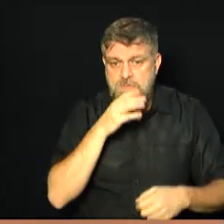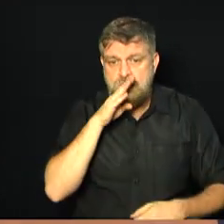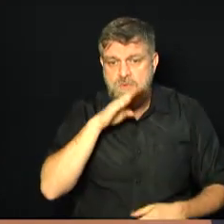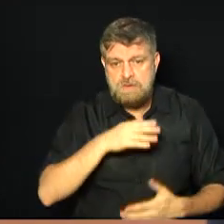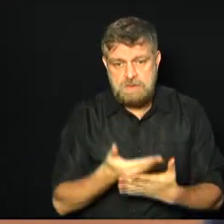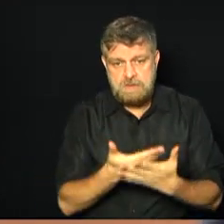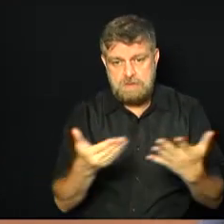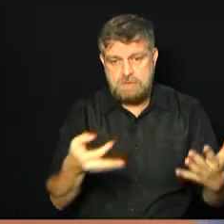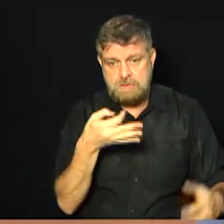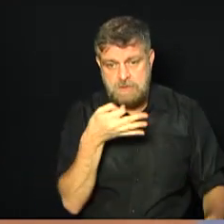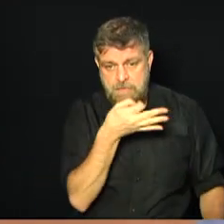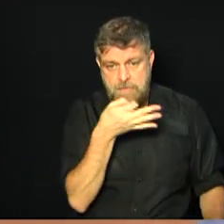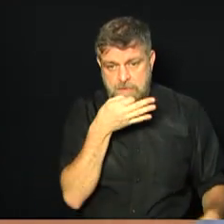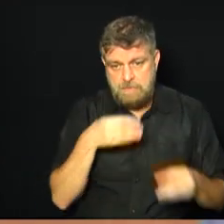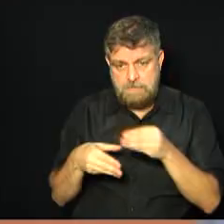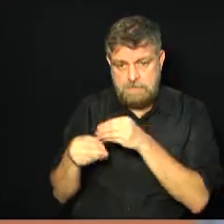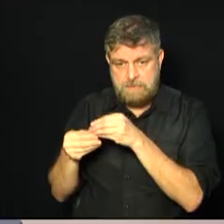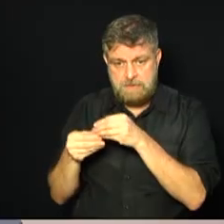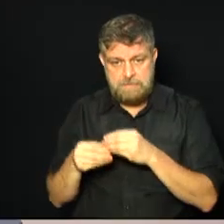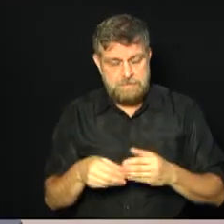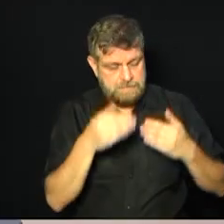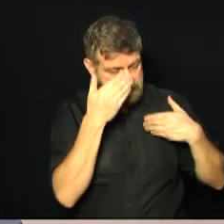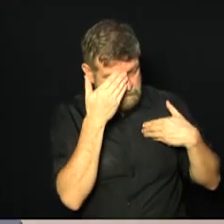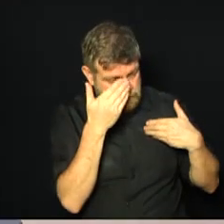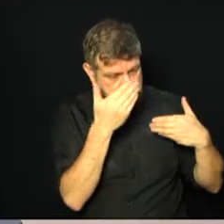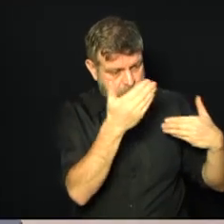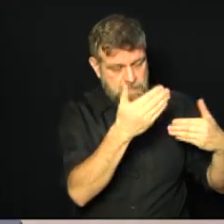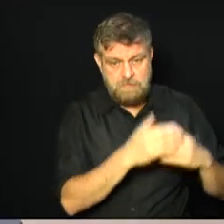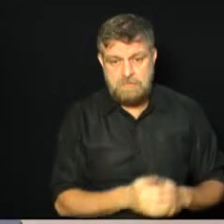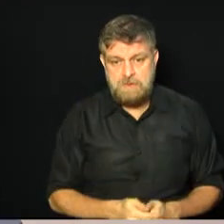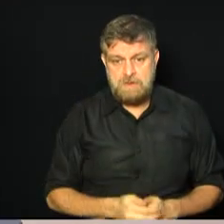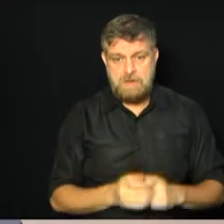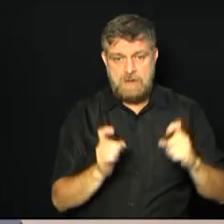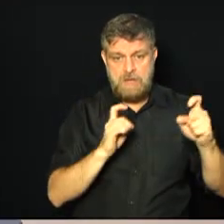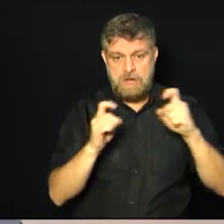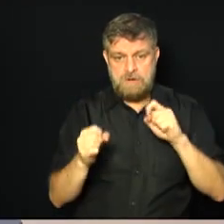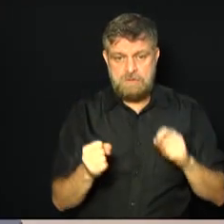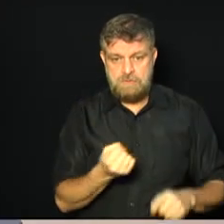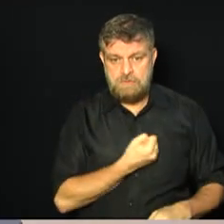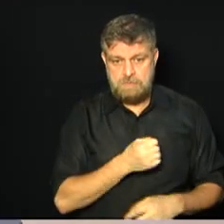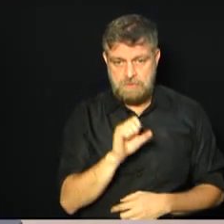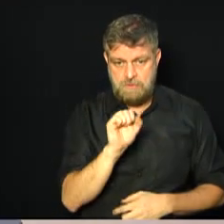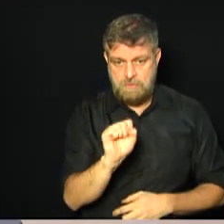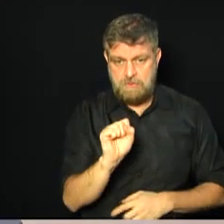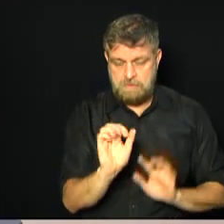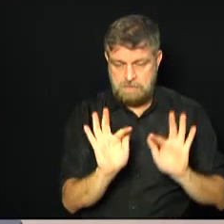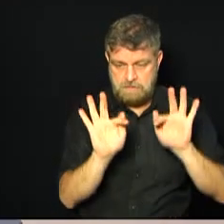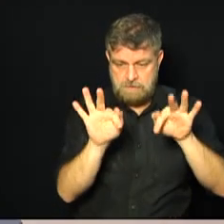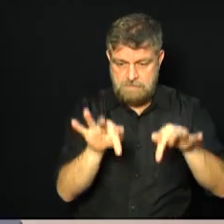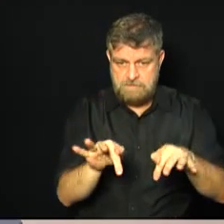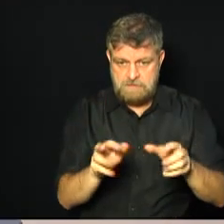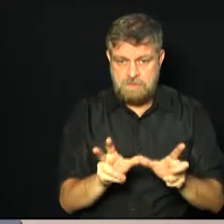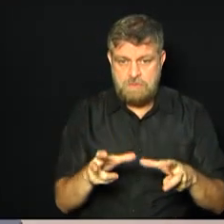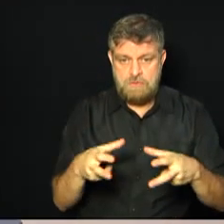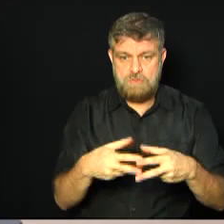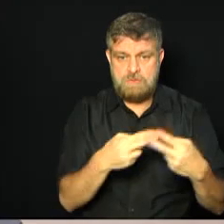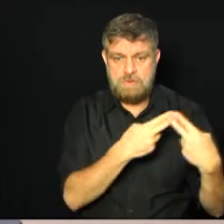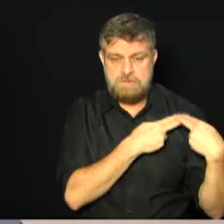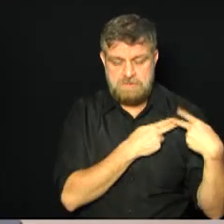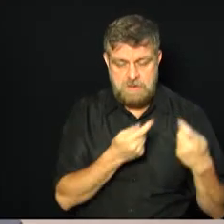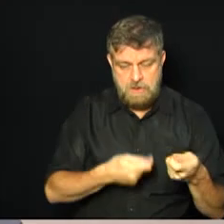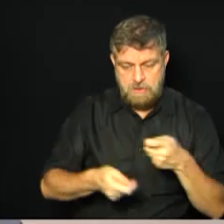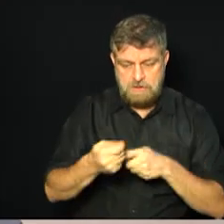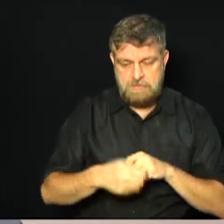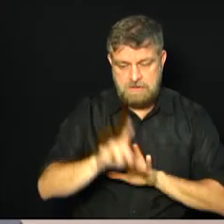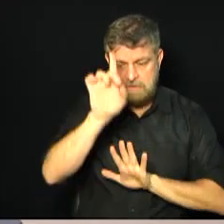minhas considerações. Muito obrigado. Eu declaro encerrada a 8ª reunião ordinária da Comissão de Economia e Defesa dos Direitos